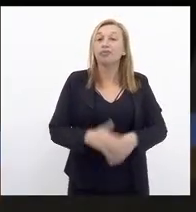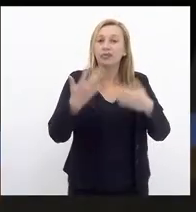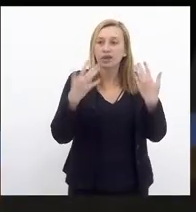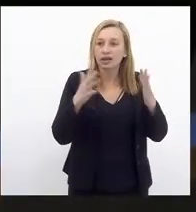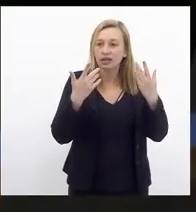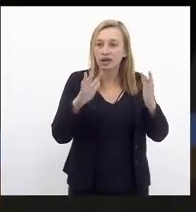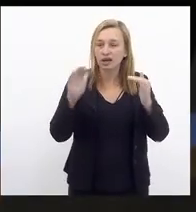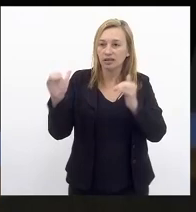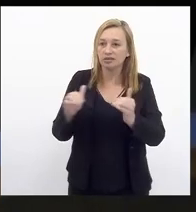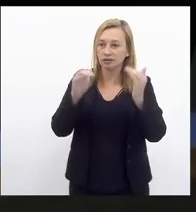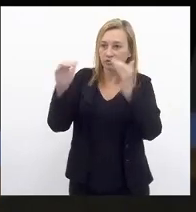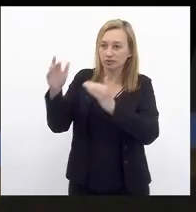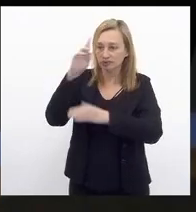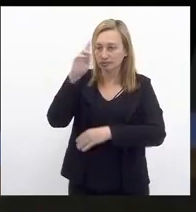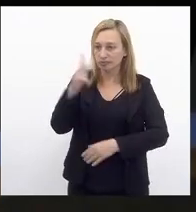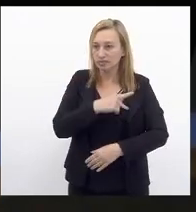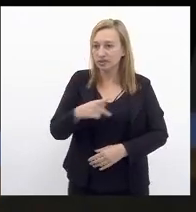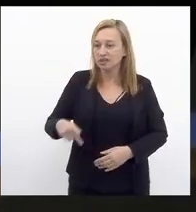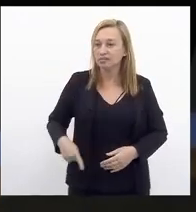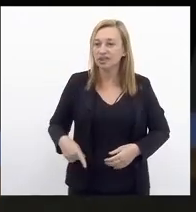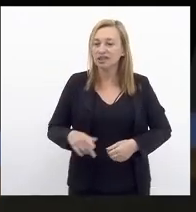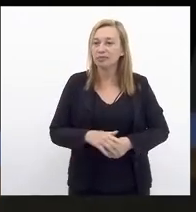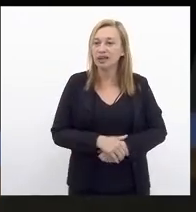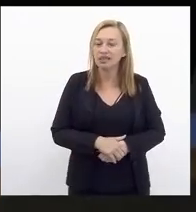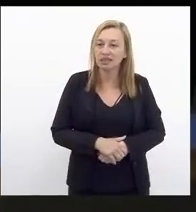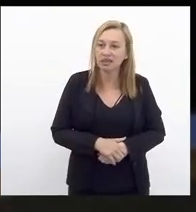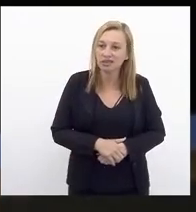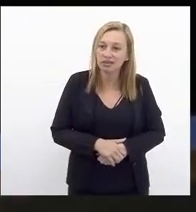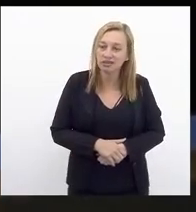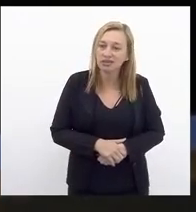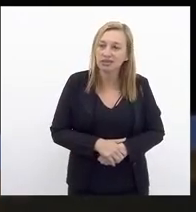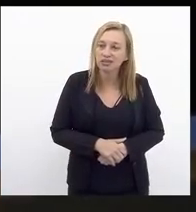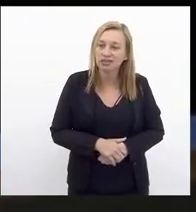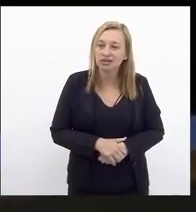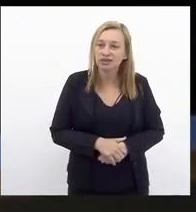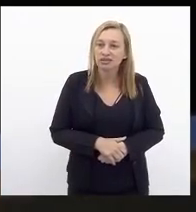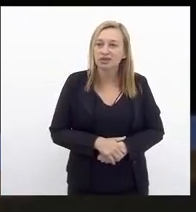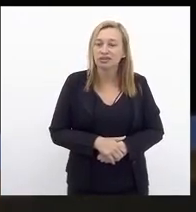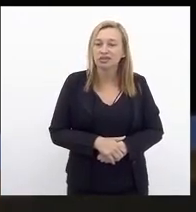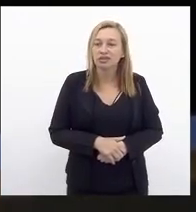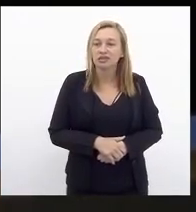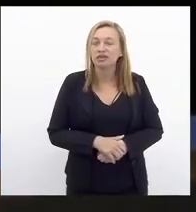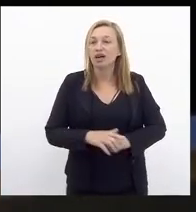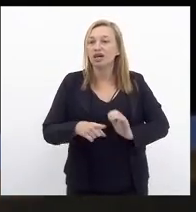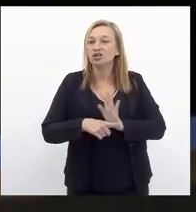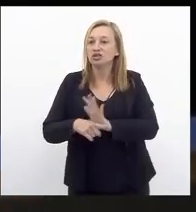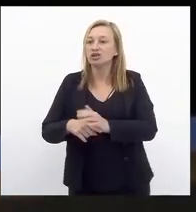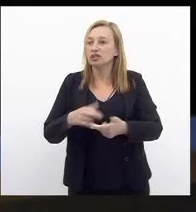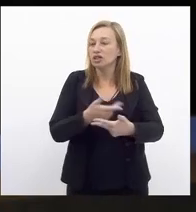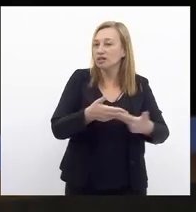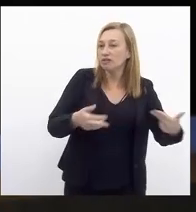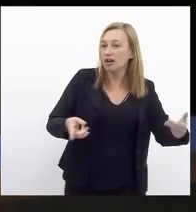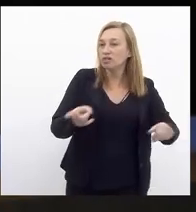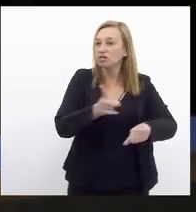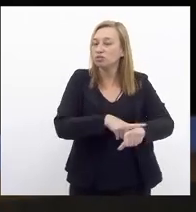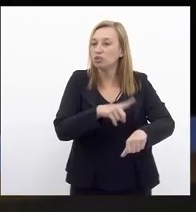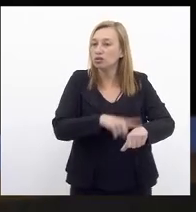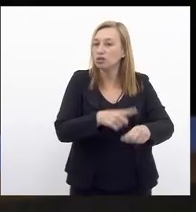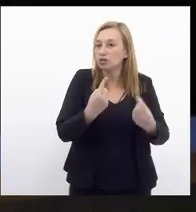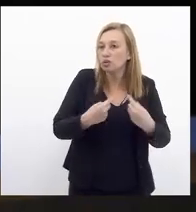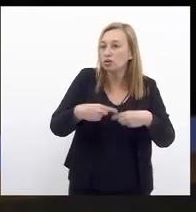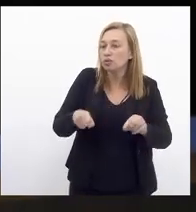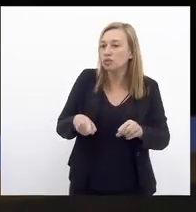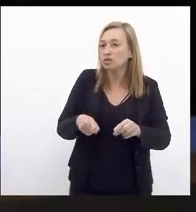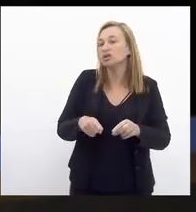parabenizar esse é mais um passo para Assembleia Legislativa Assim como nós contribuímos em vários momentos do enfrentamento da